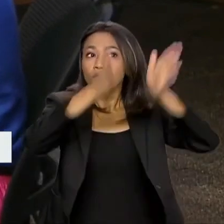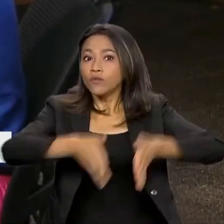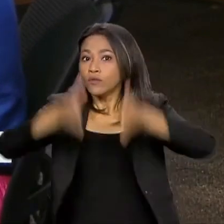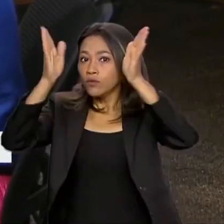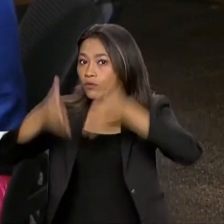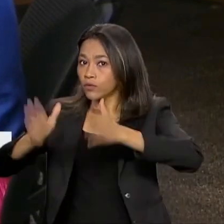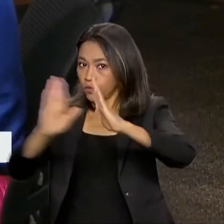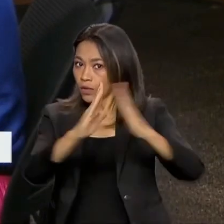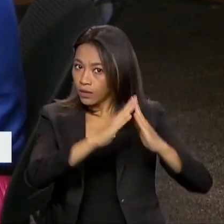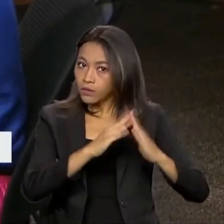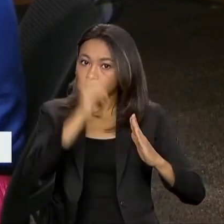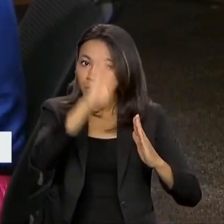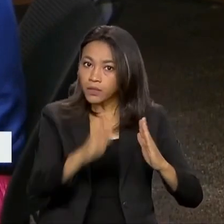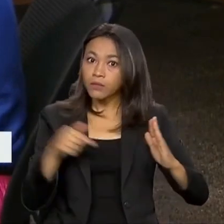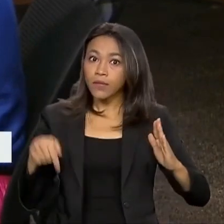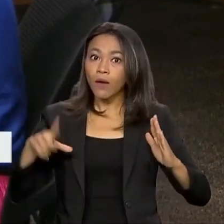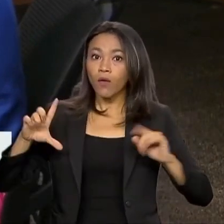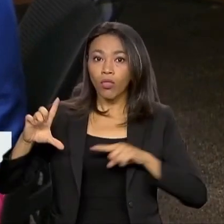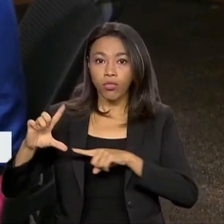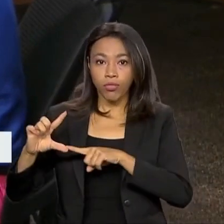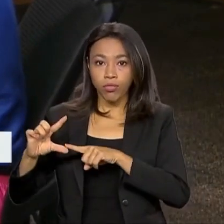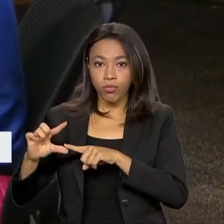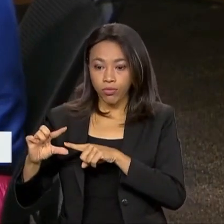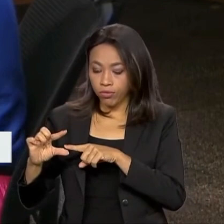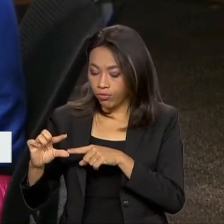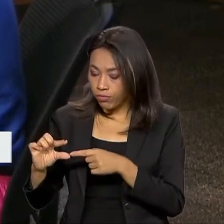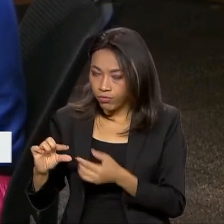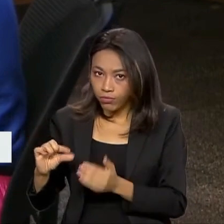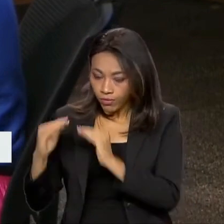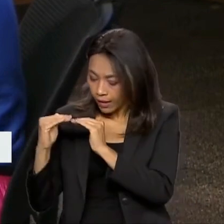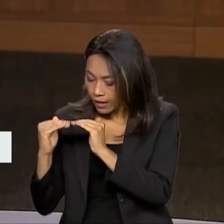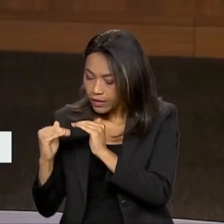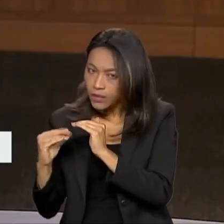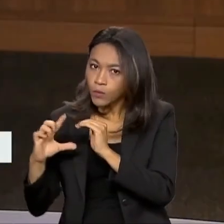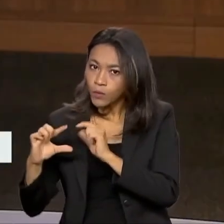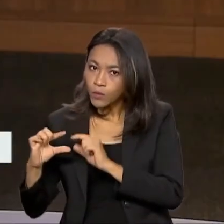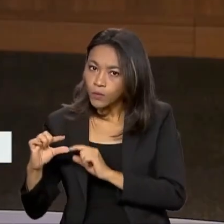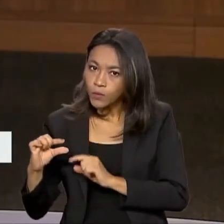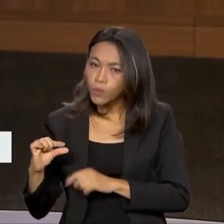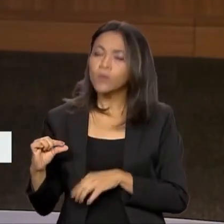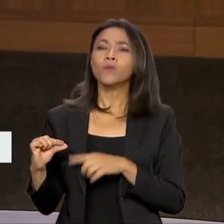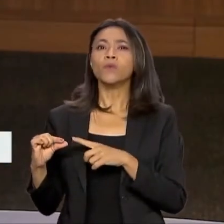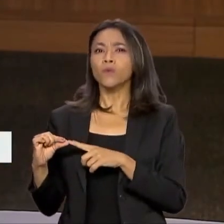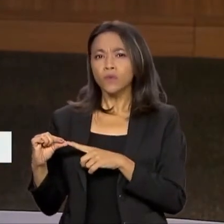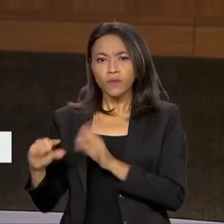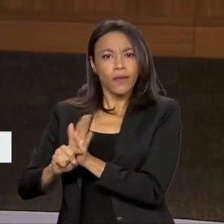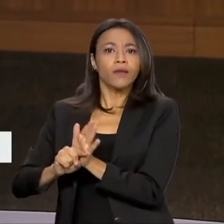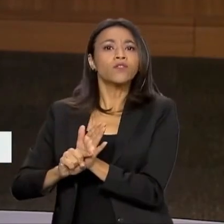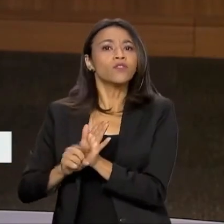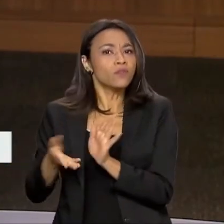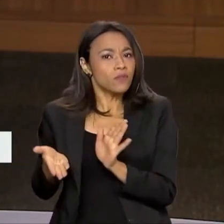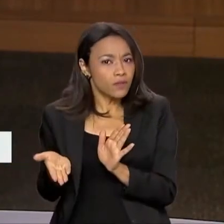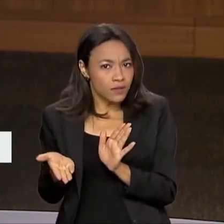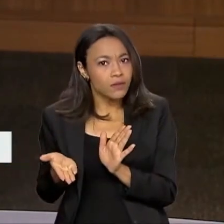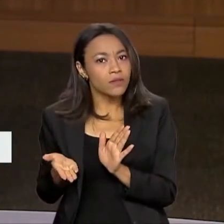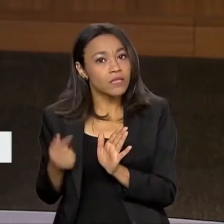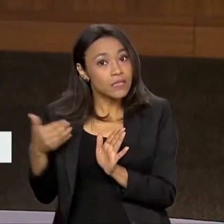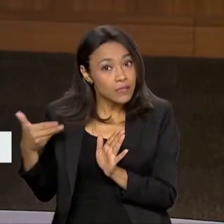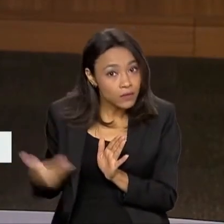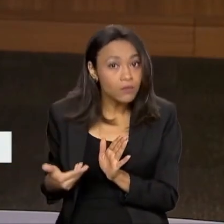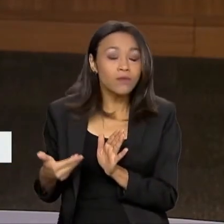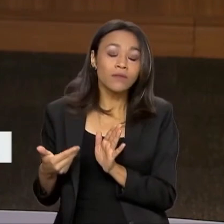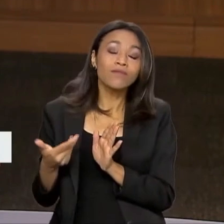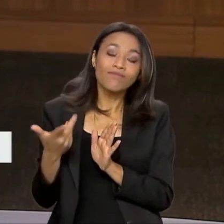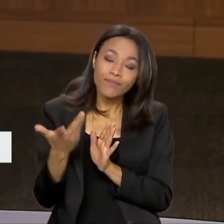esse ano e uma deflação forte vai fechar o ano com taxas negativas Então tudo isso